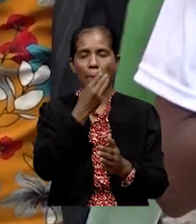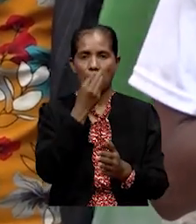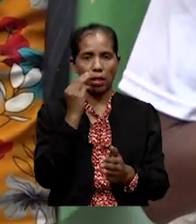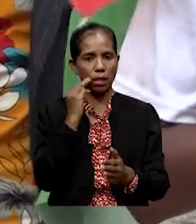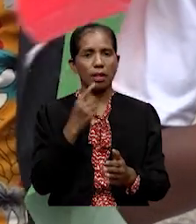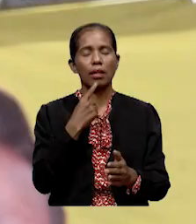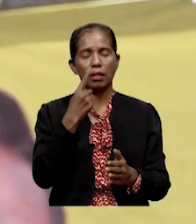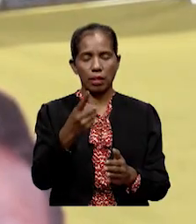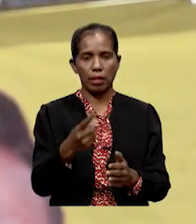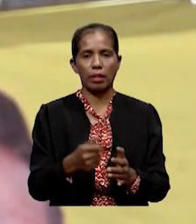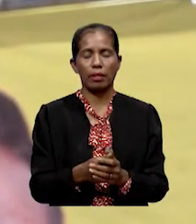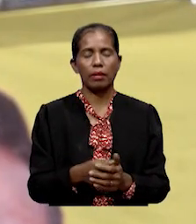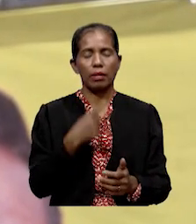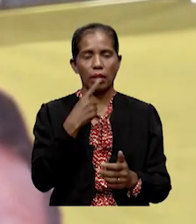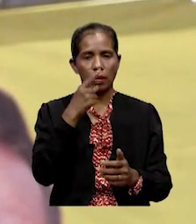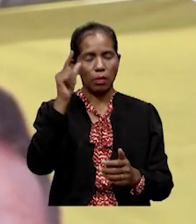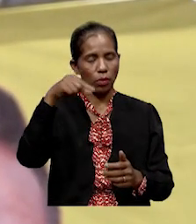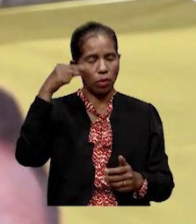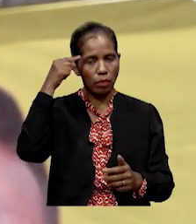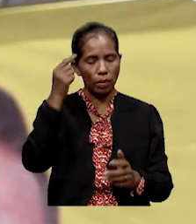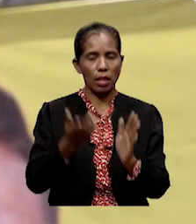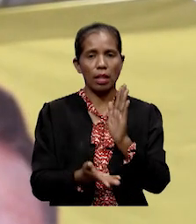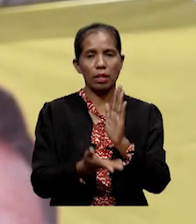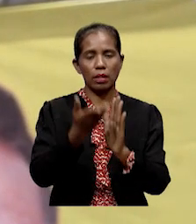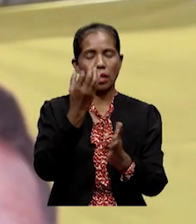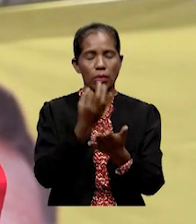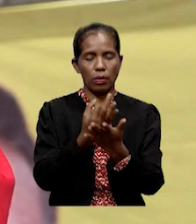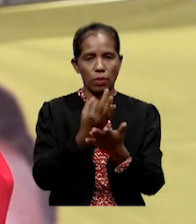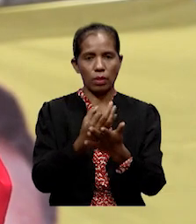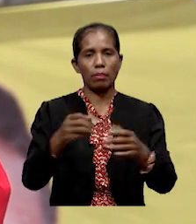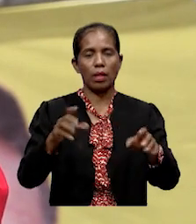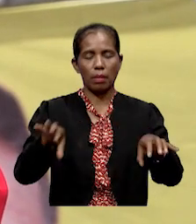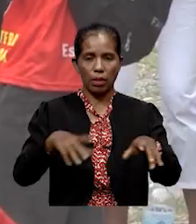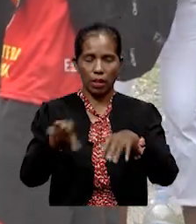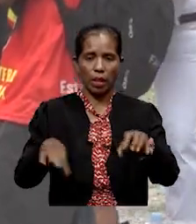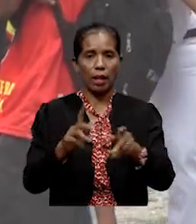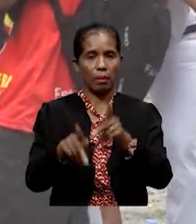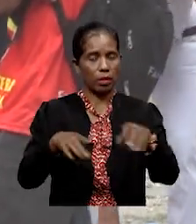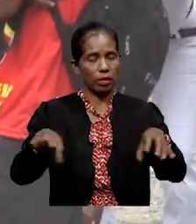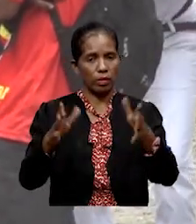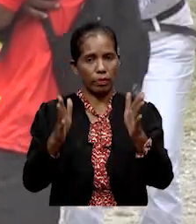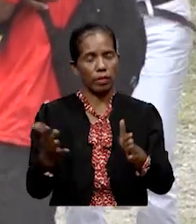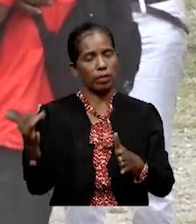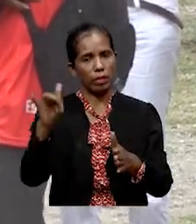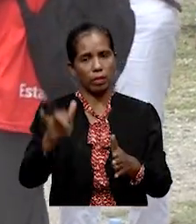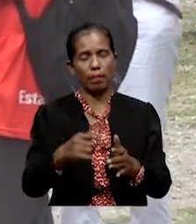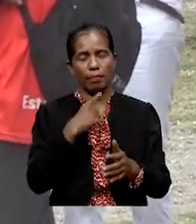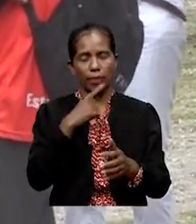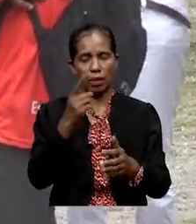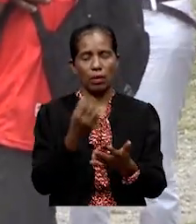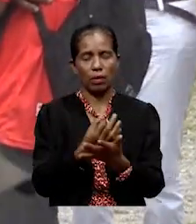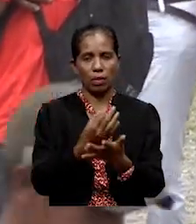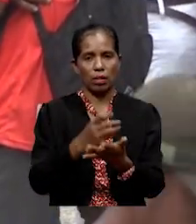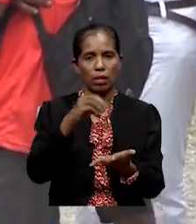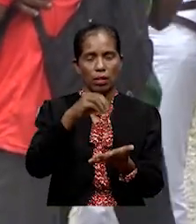Katiri Hateten, propõe ona ba governo atuasai salário mínimo ba trabalhador sira. Mari considera salário mínimo nebe governo anterior tau